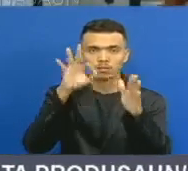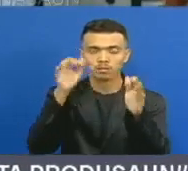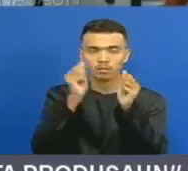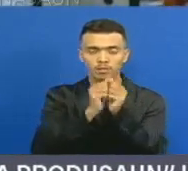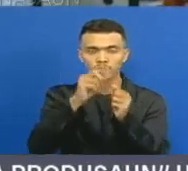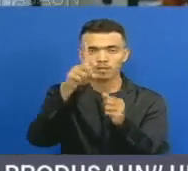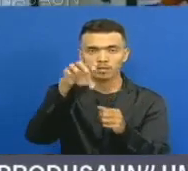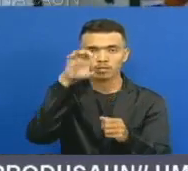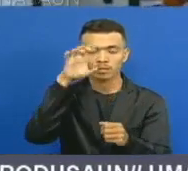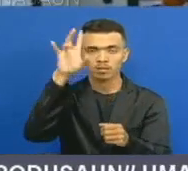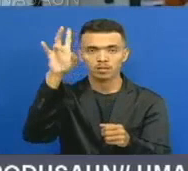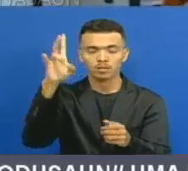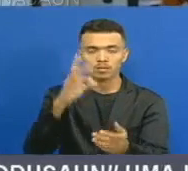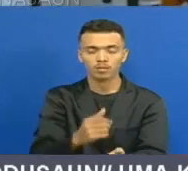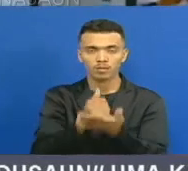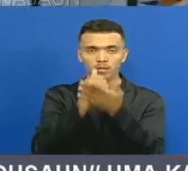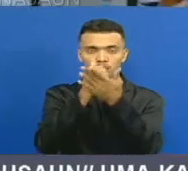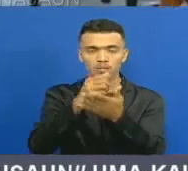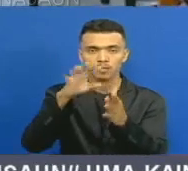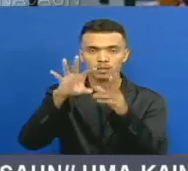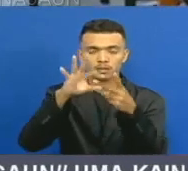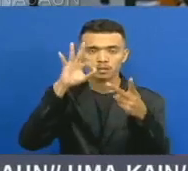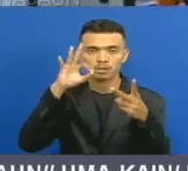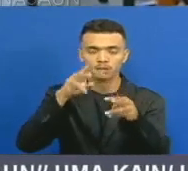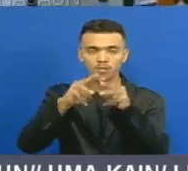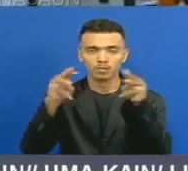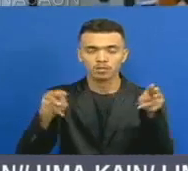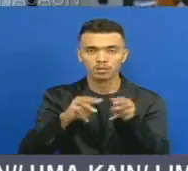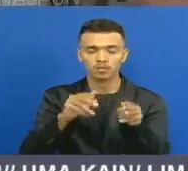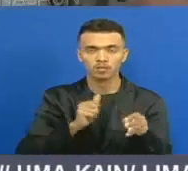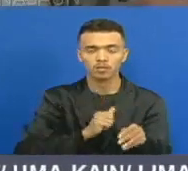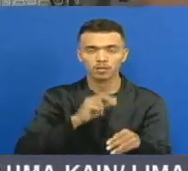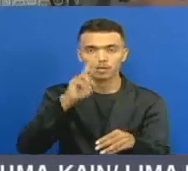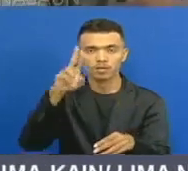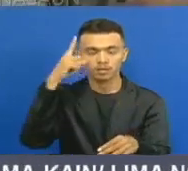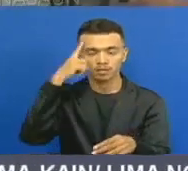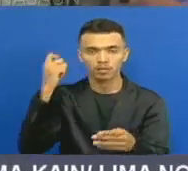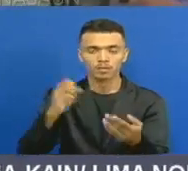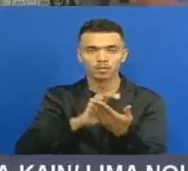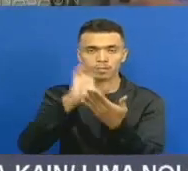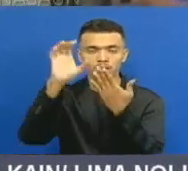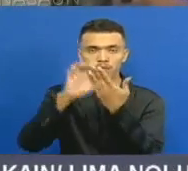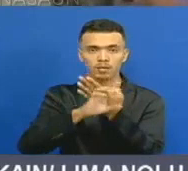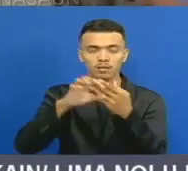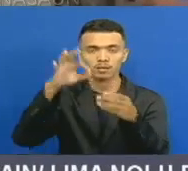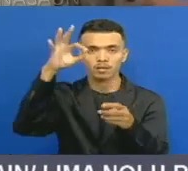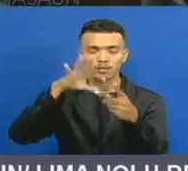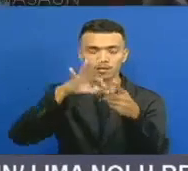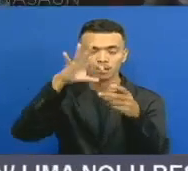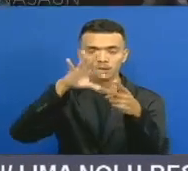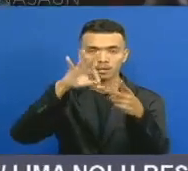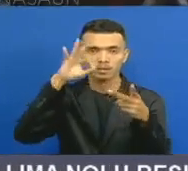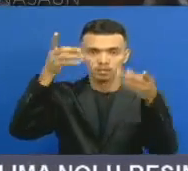atus idehitu, hodi apoio eleição e município Aileu. Tamba calendário eleição parlamentar batinang ne, decreta